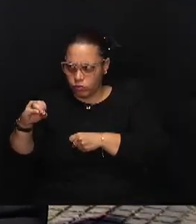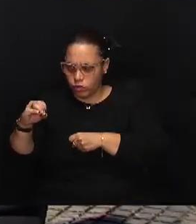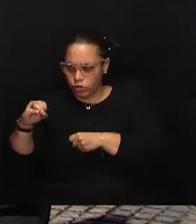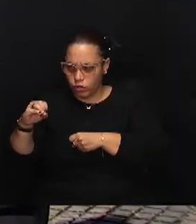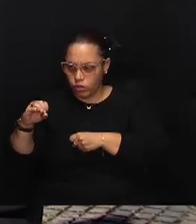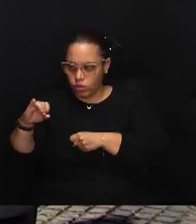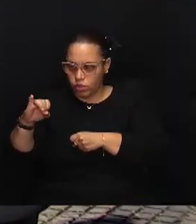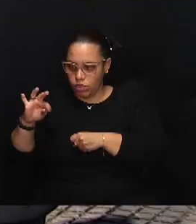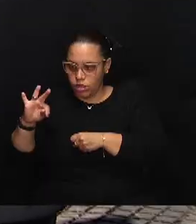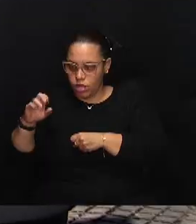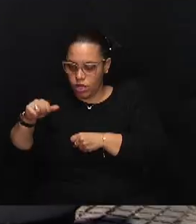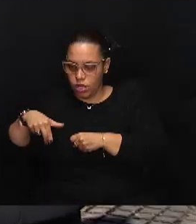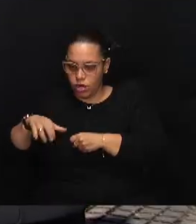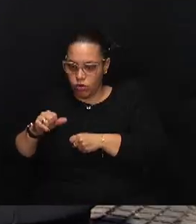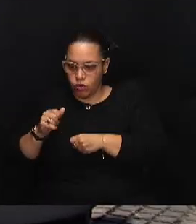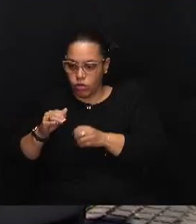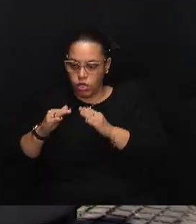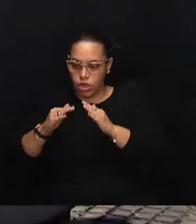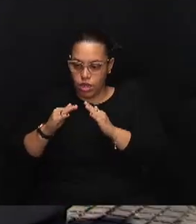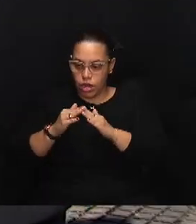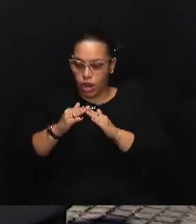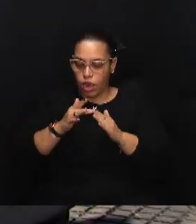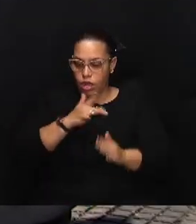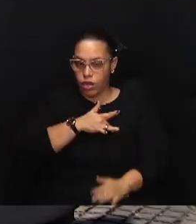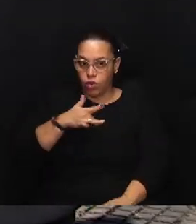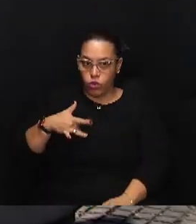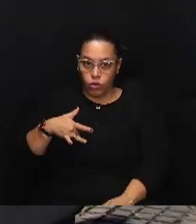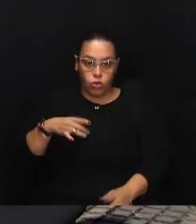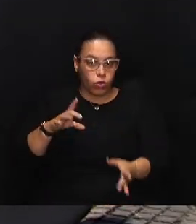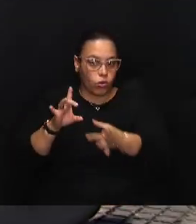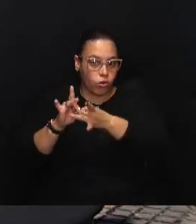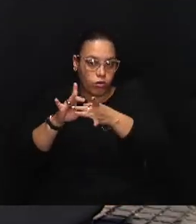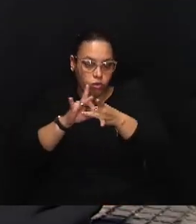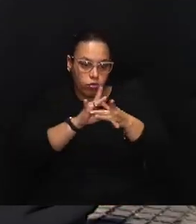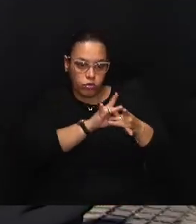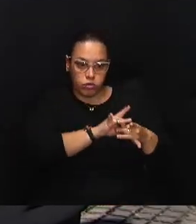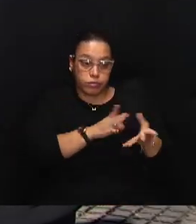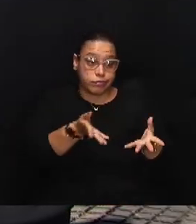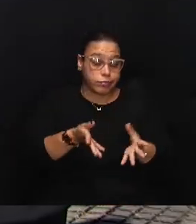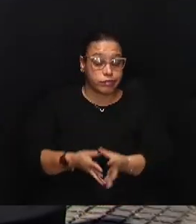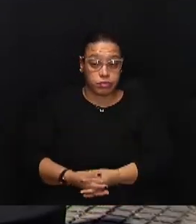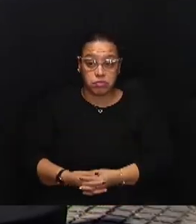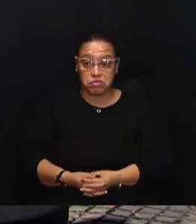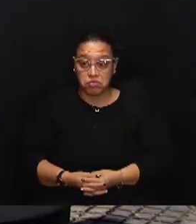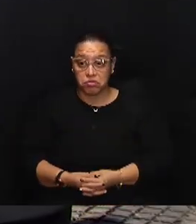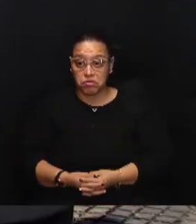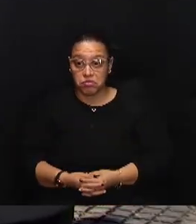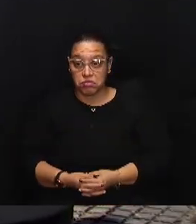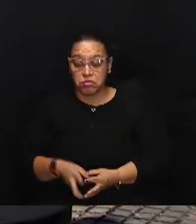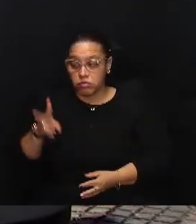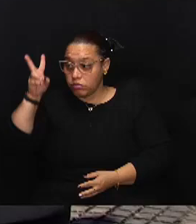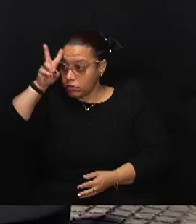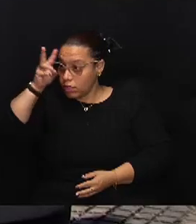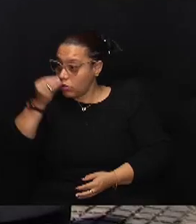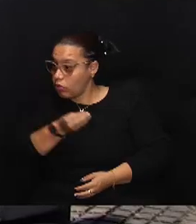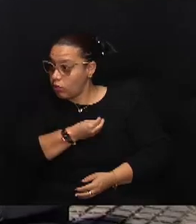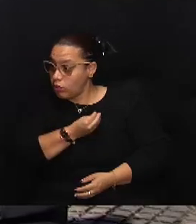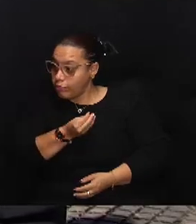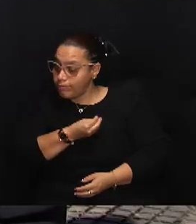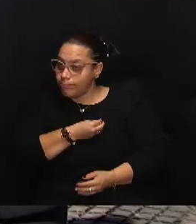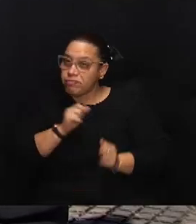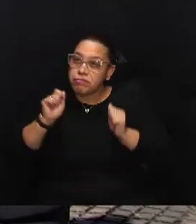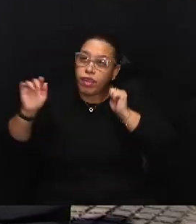saúde. Então é muito interessante a relação que as pessoas estabeleciam, aquilo que eu falei. É uma história que vive na